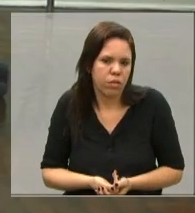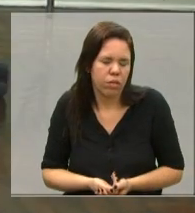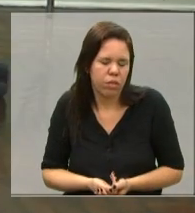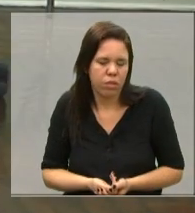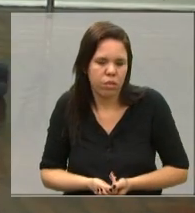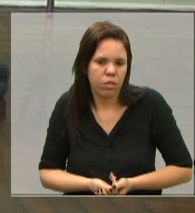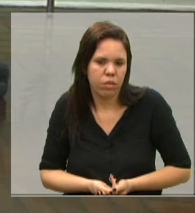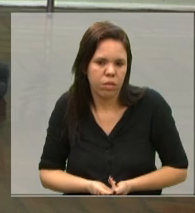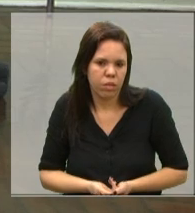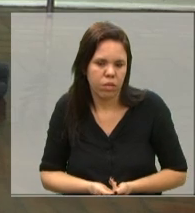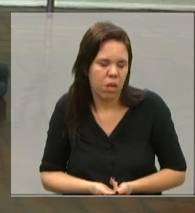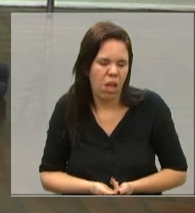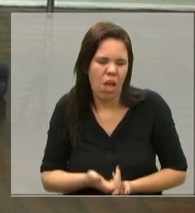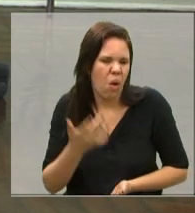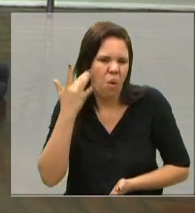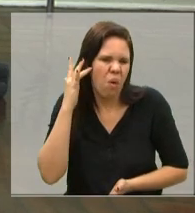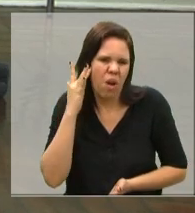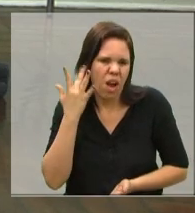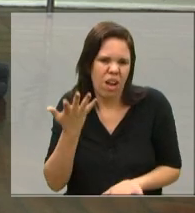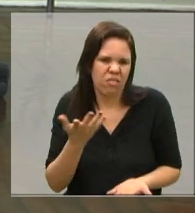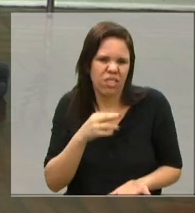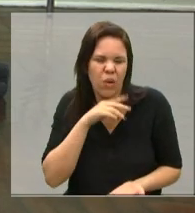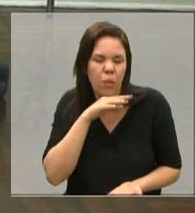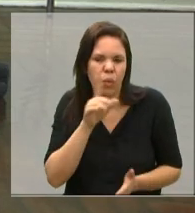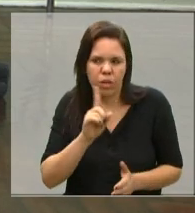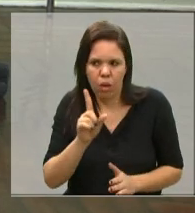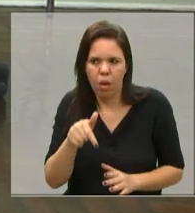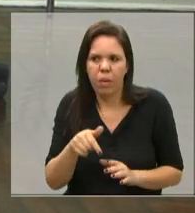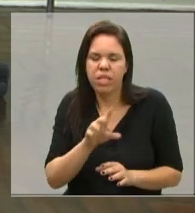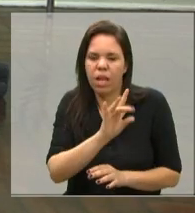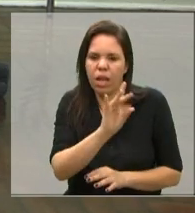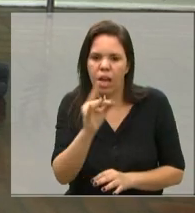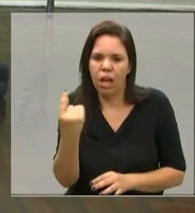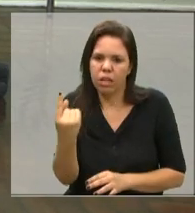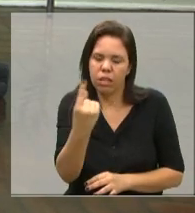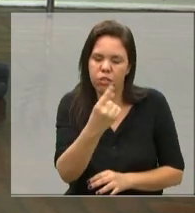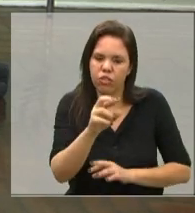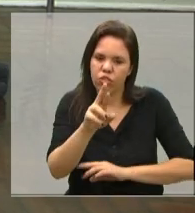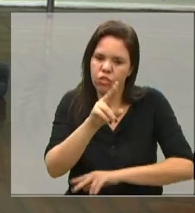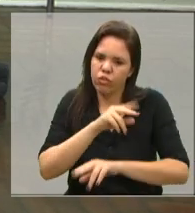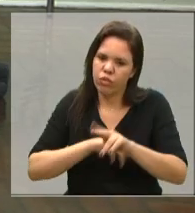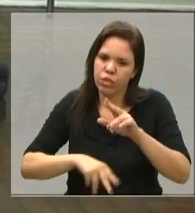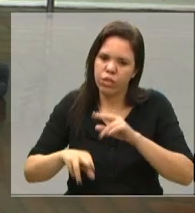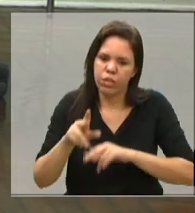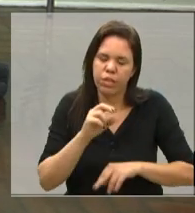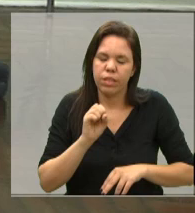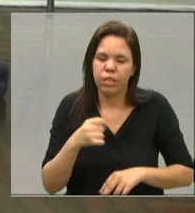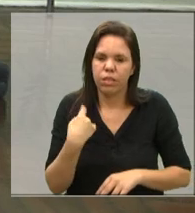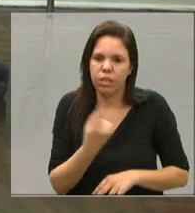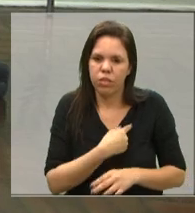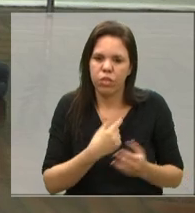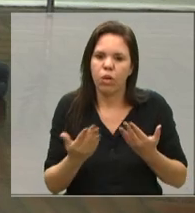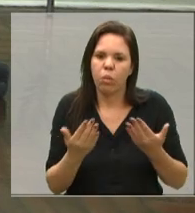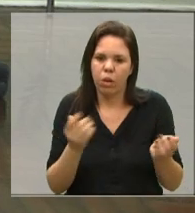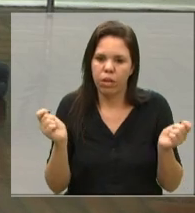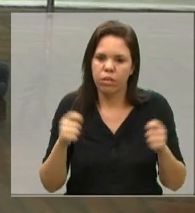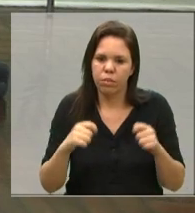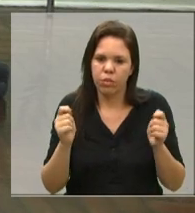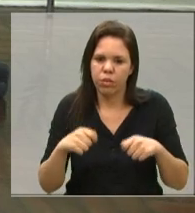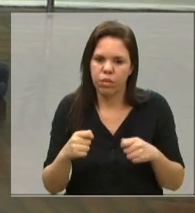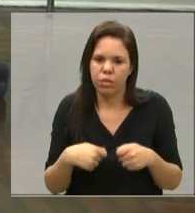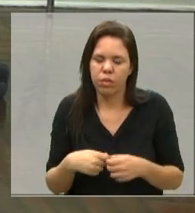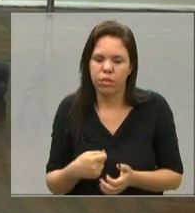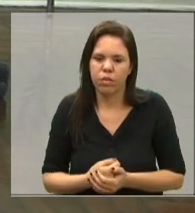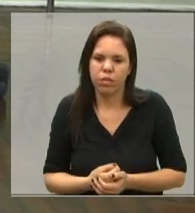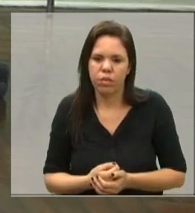não diria desvantagem, André. Eu acho que há peculiaridades. Se nós colocarmos na balança, é possível que,